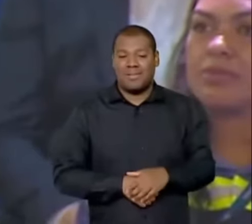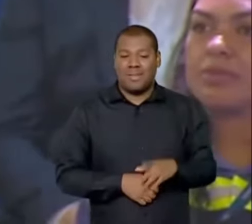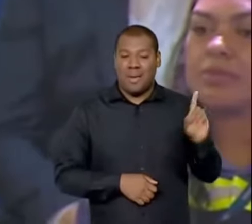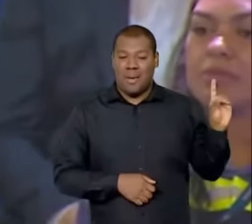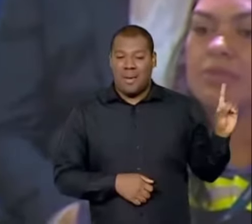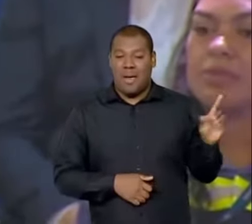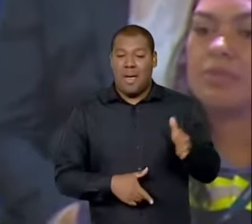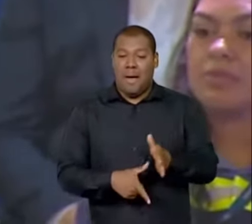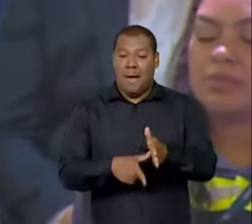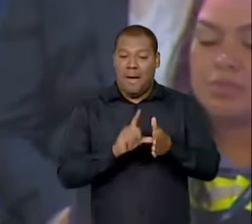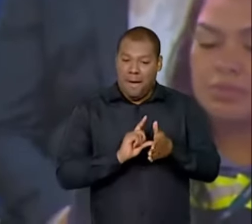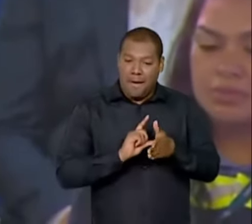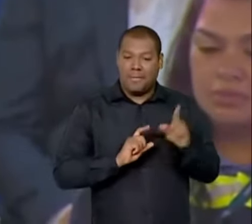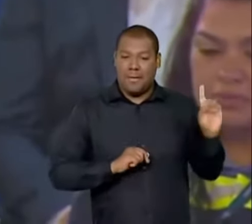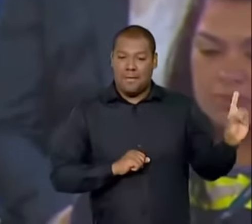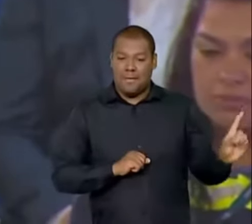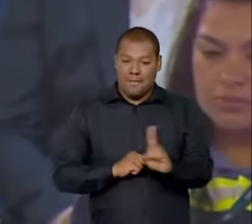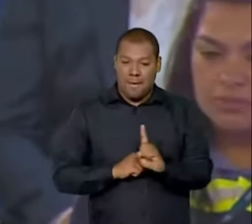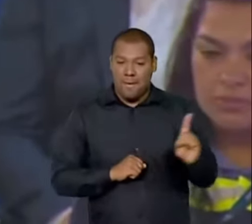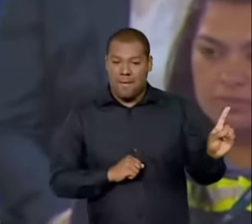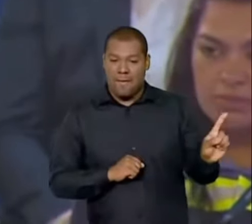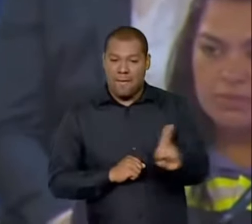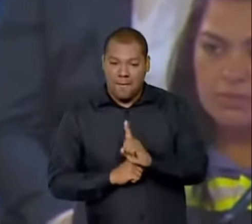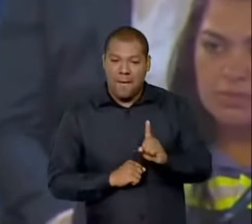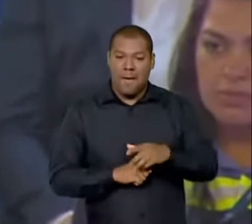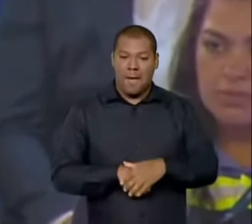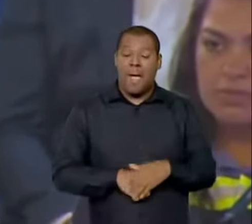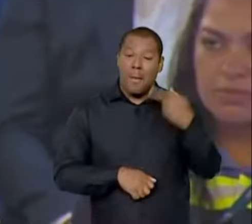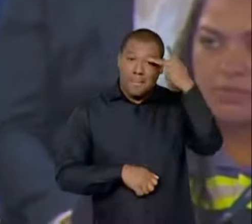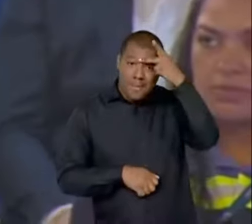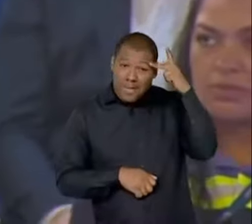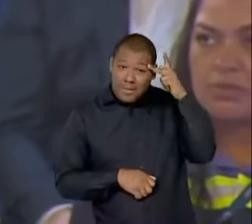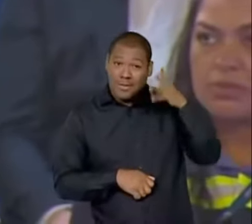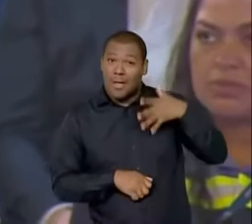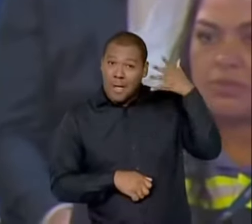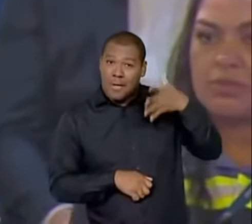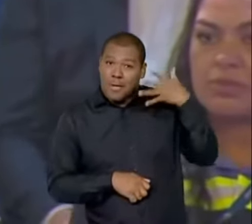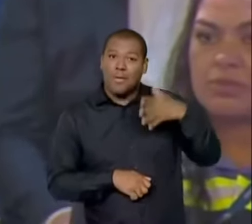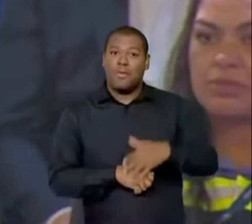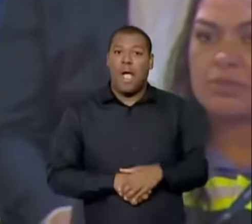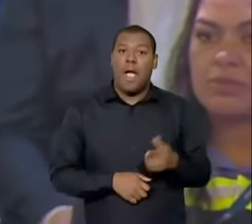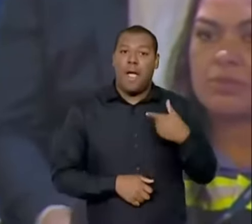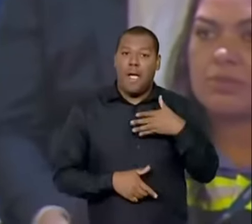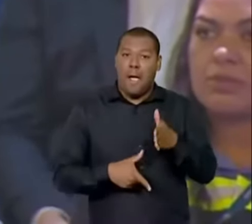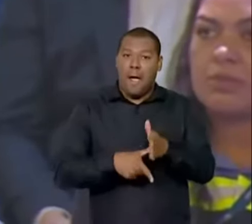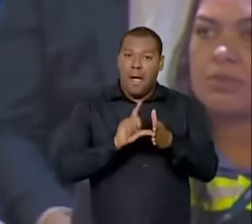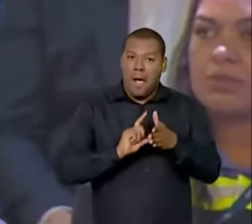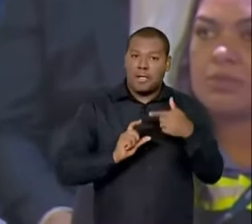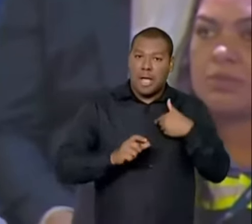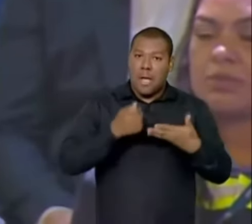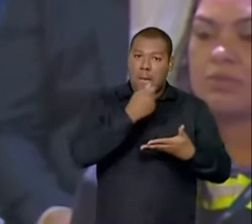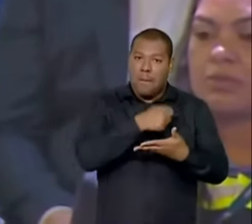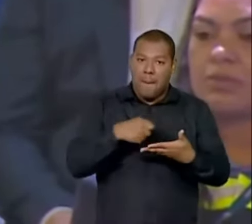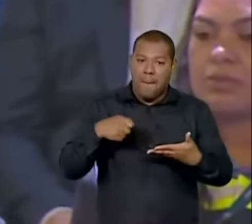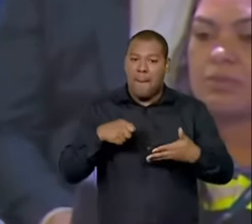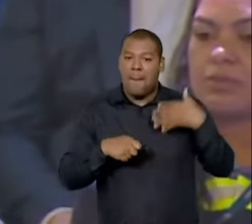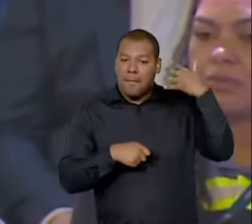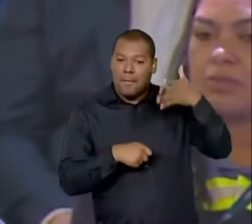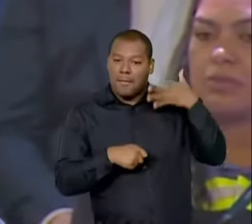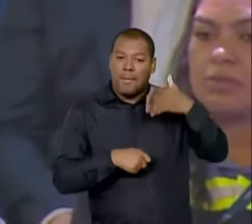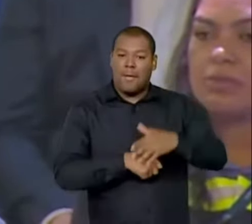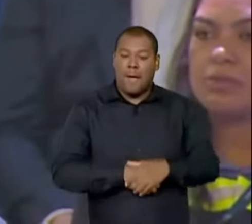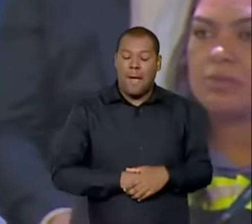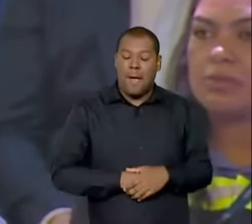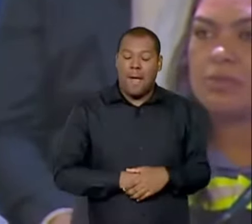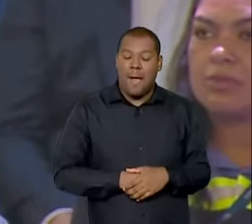gente antes de mim, e você traz um discurso por escrito, você corre o risco de todas as